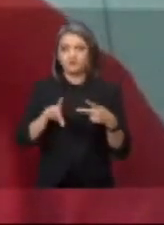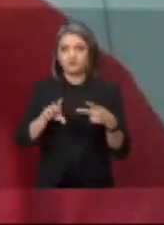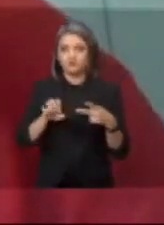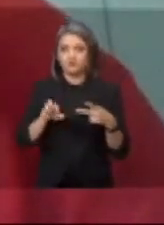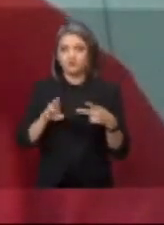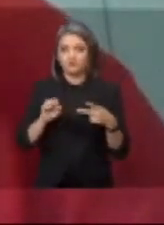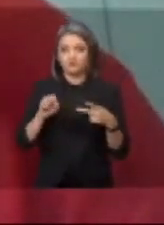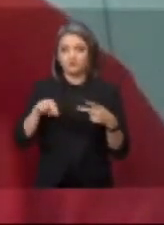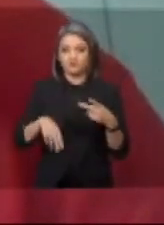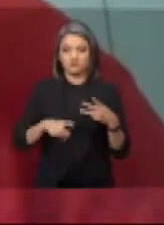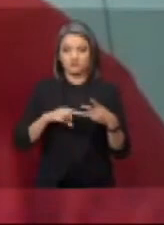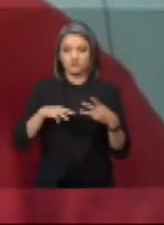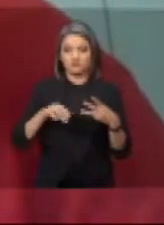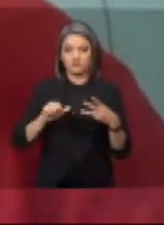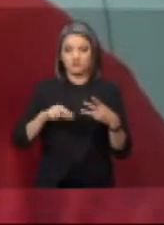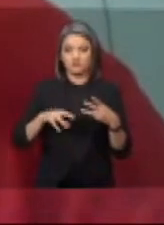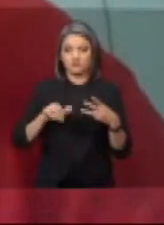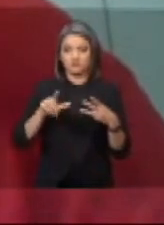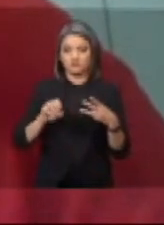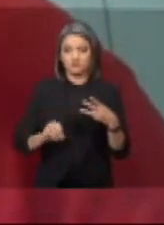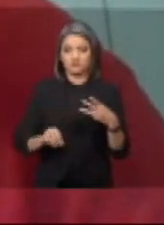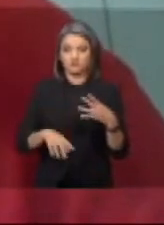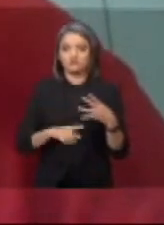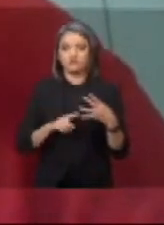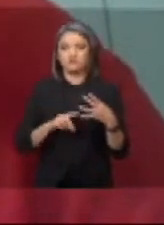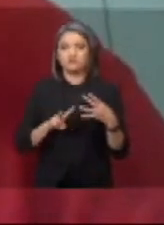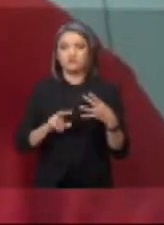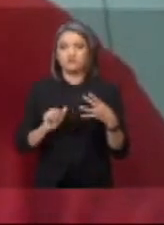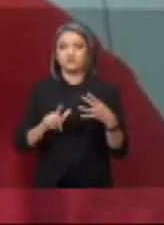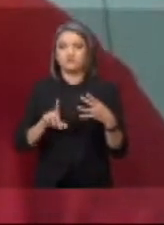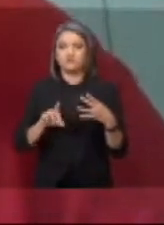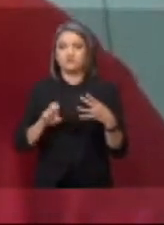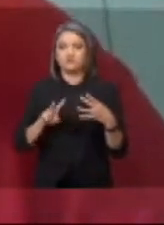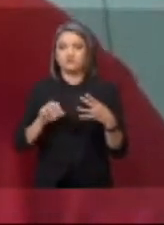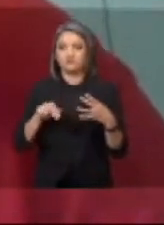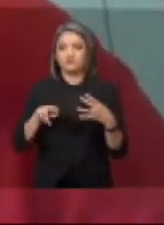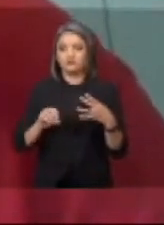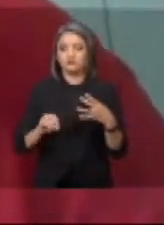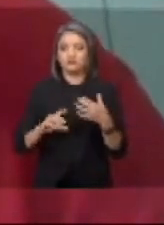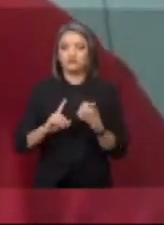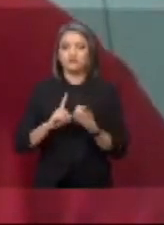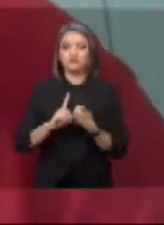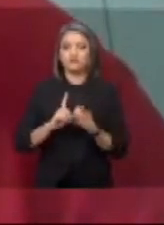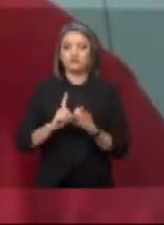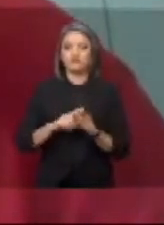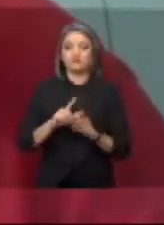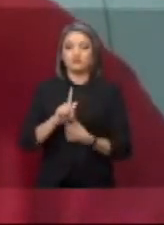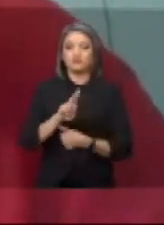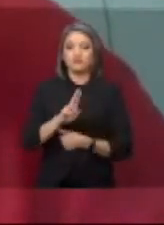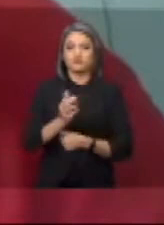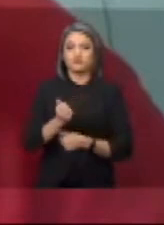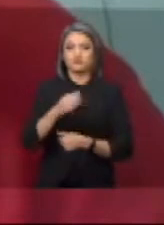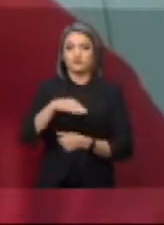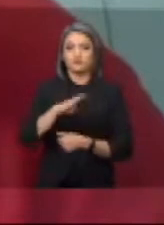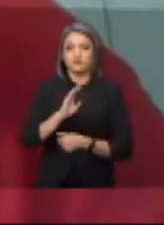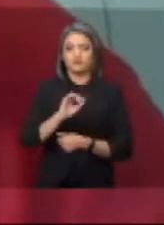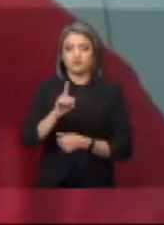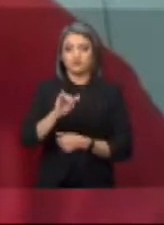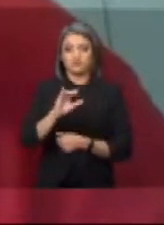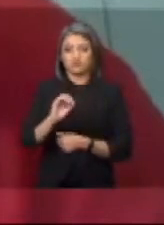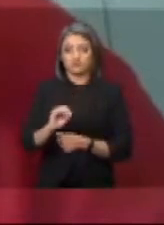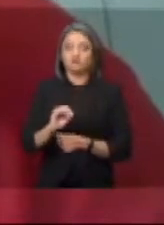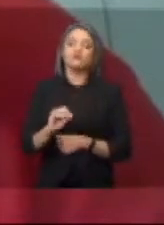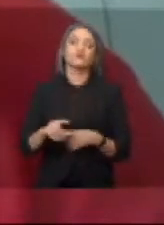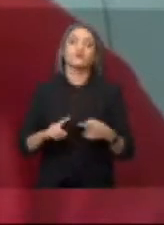Pereira, Marcelo Cândido de Jesus, Valdevino Miguel de Almeida, o Gambazinho, o Leandro Santos